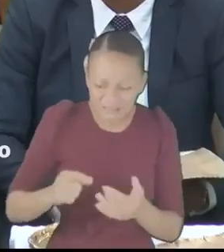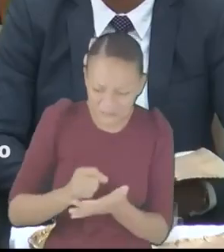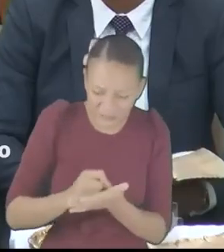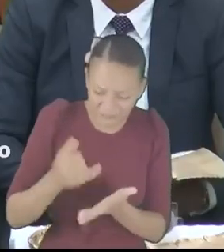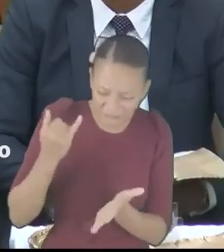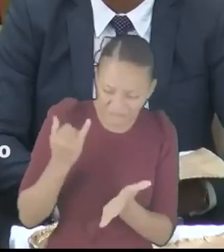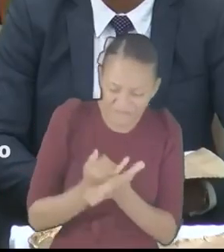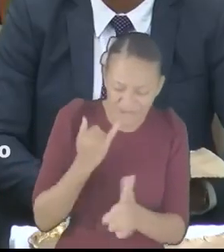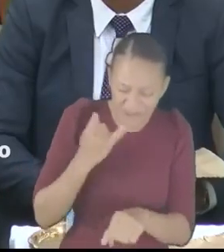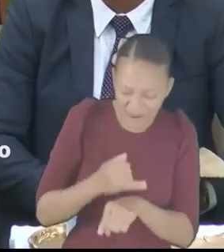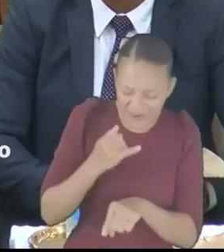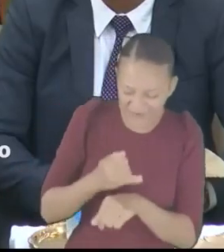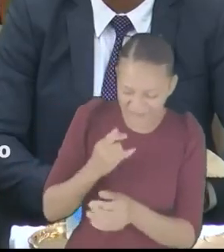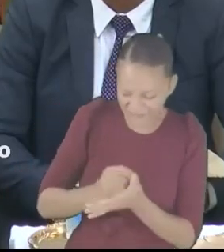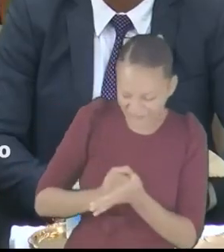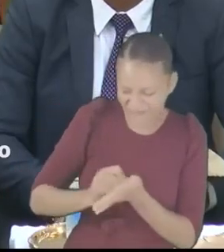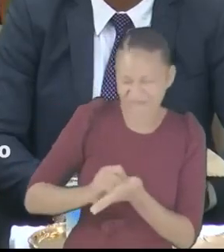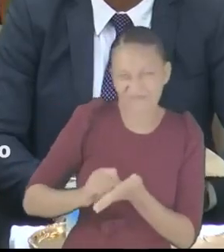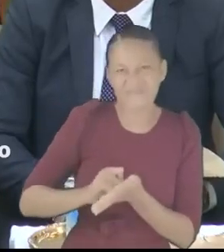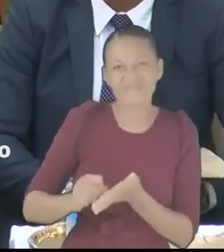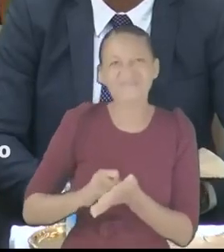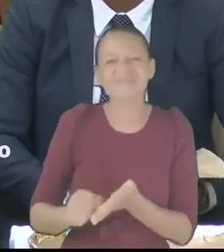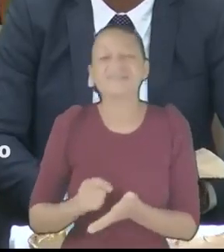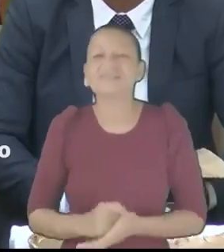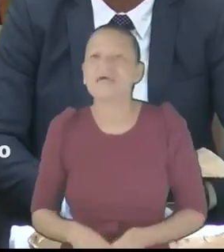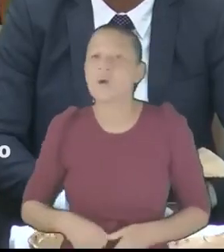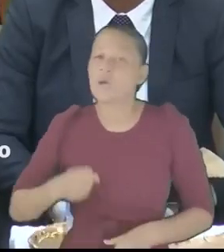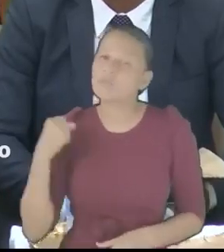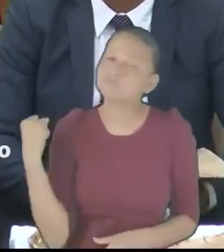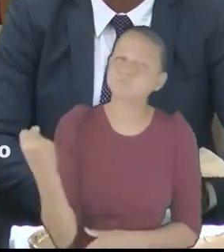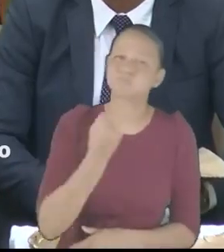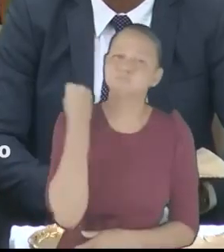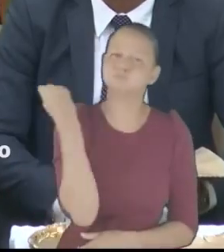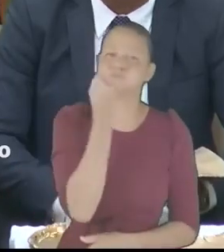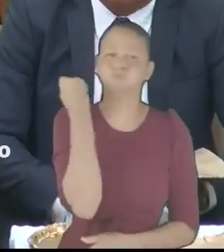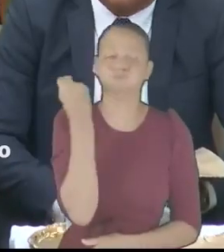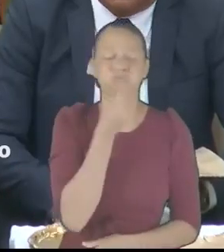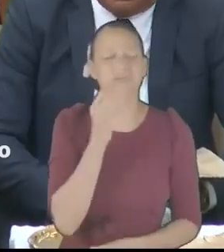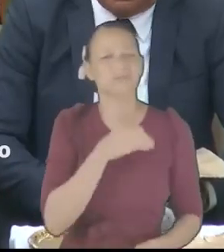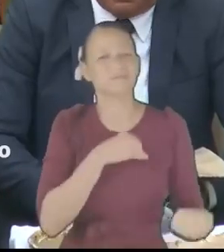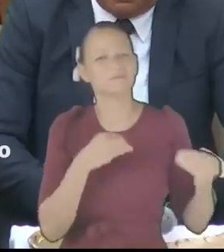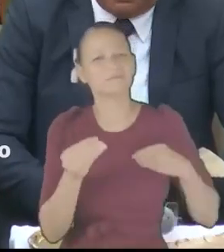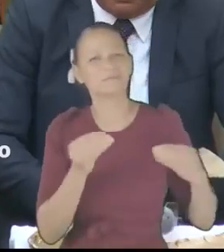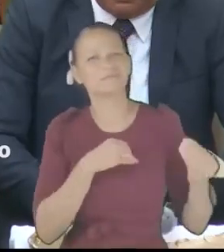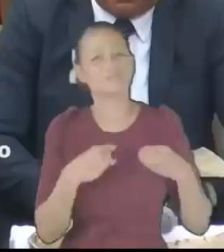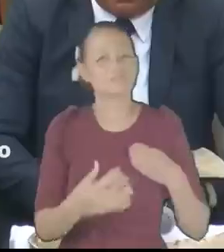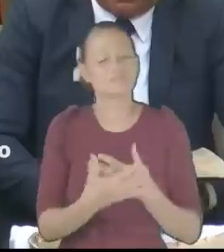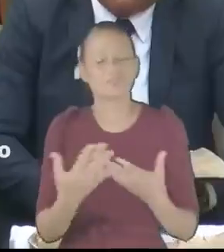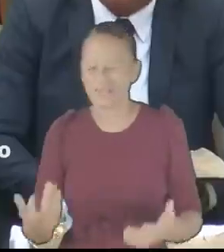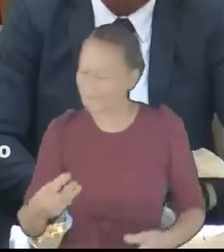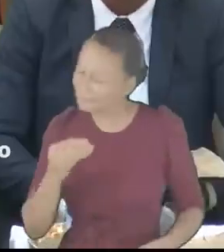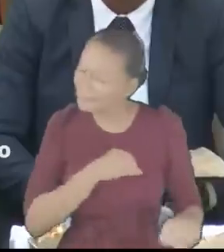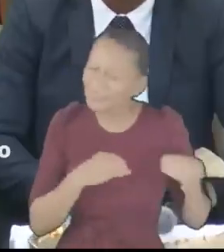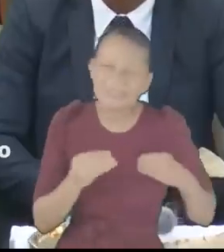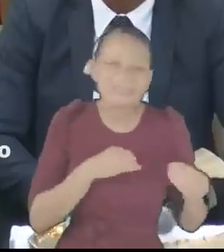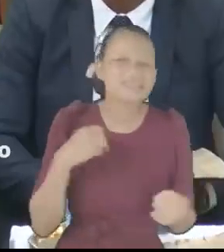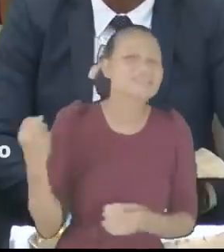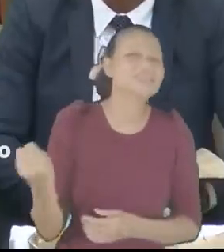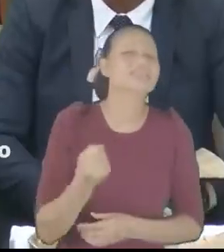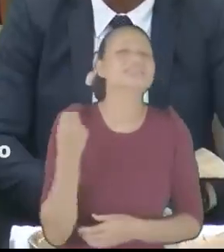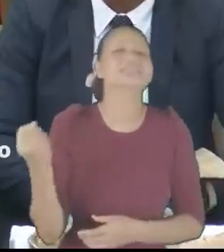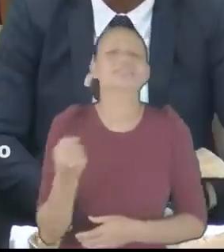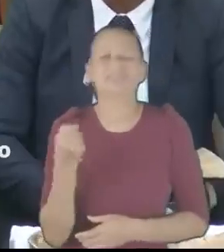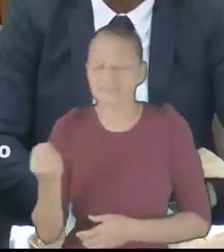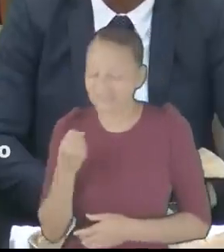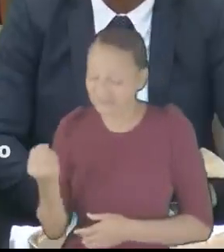não tem no mundo quem possa. Isso fala da gravidade do nosso pecado. O nosso pecado era grave. Ele estava escrito